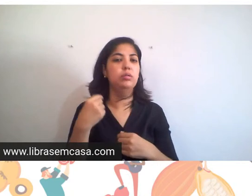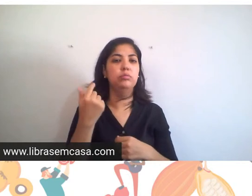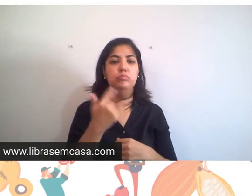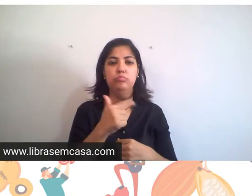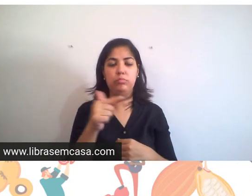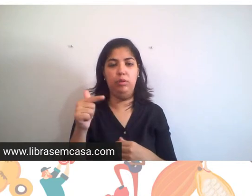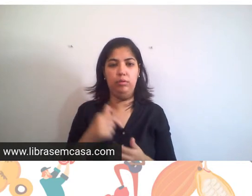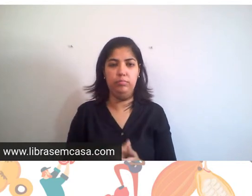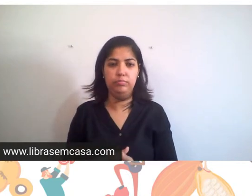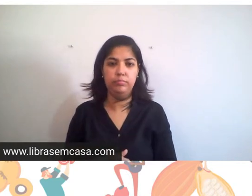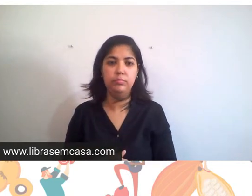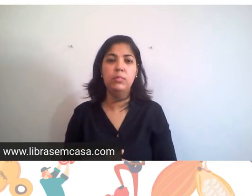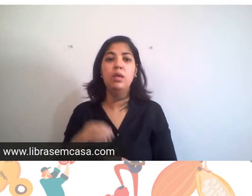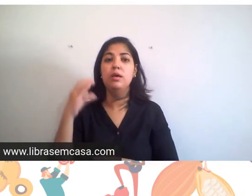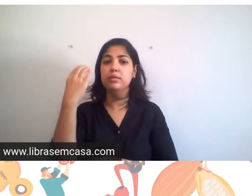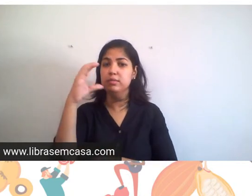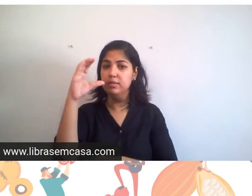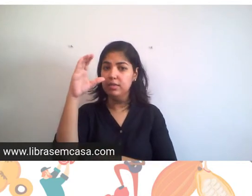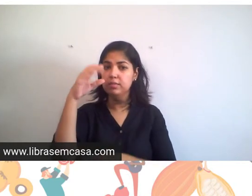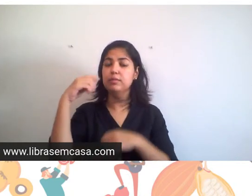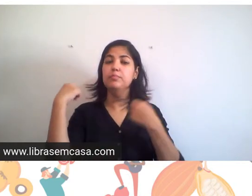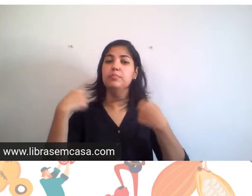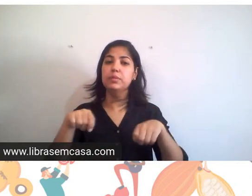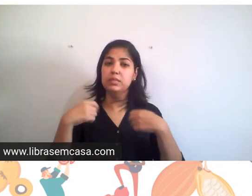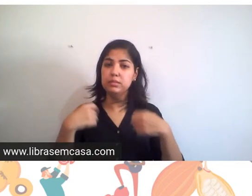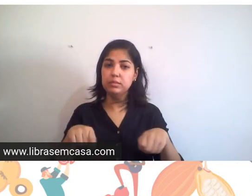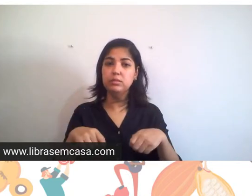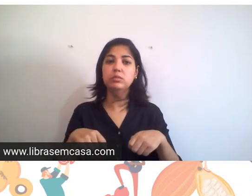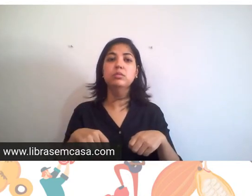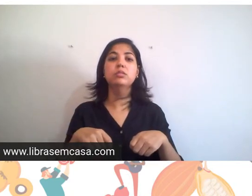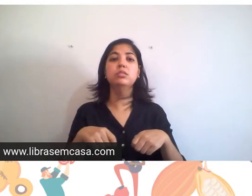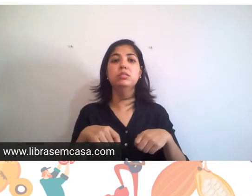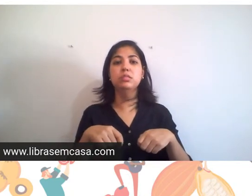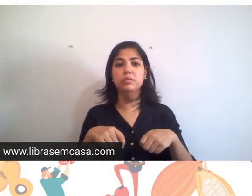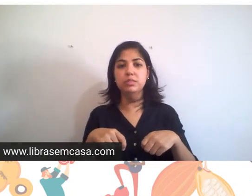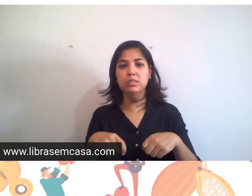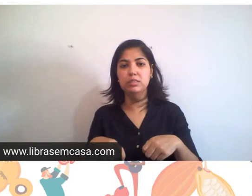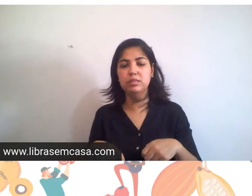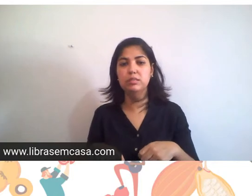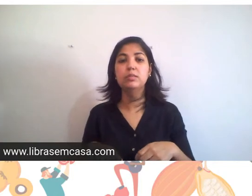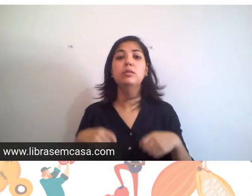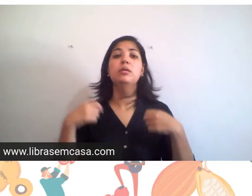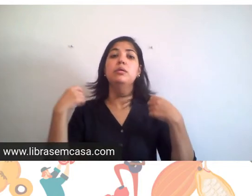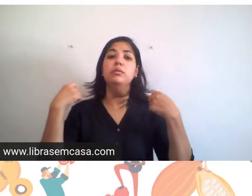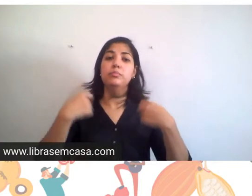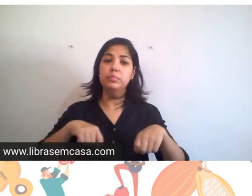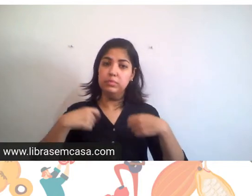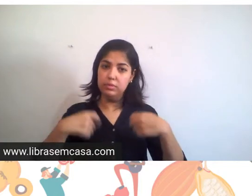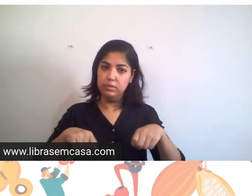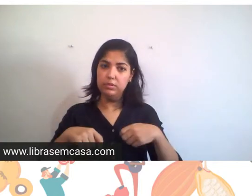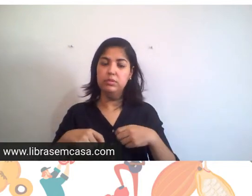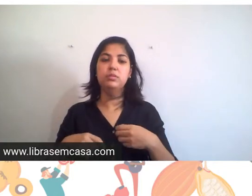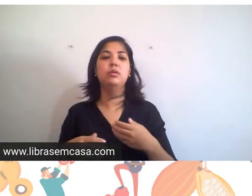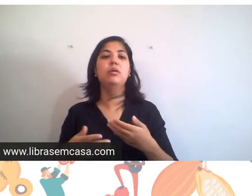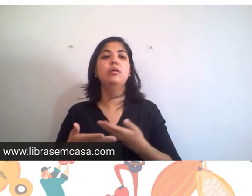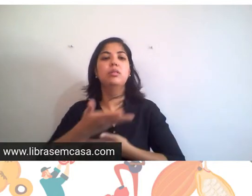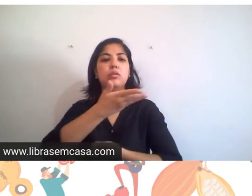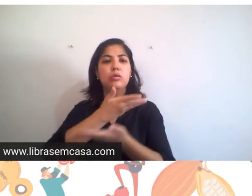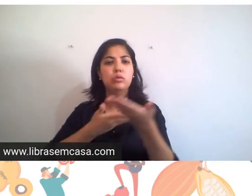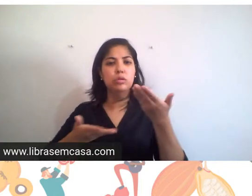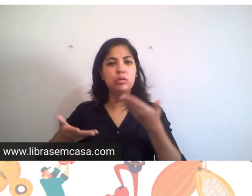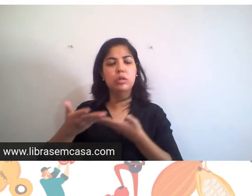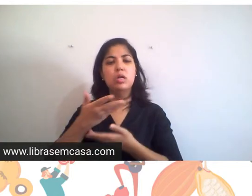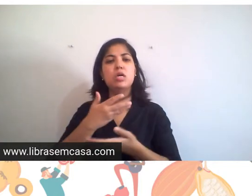complemento, que essa ciência também precisa ser transepistêmica e que respeite e valorize tantos conhecimentos tradicionais associados à